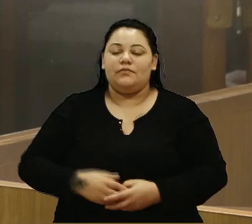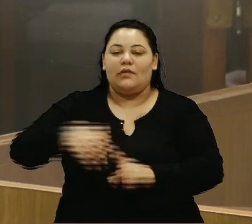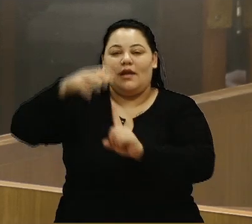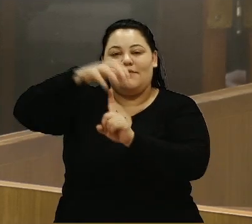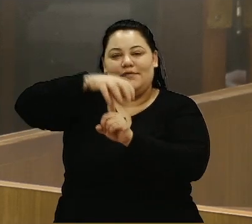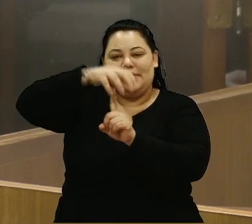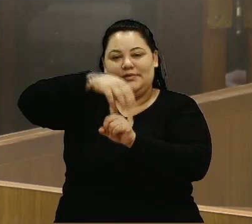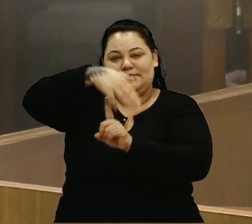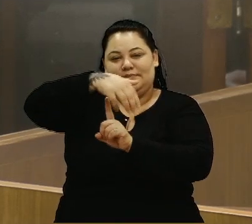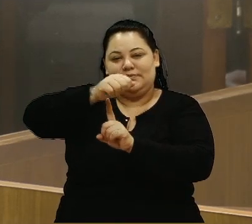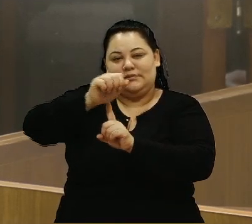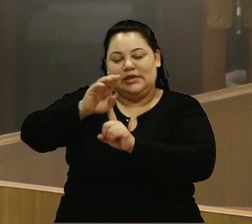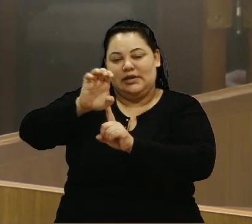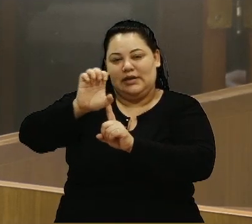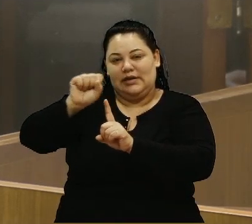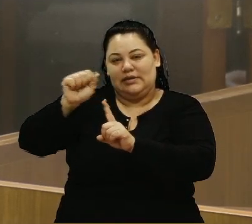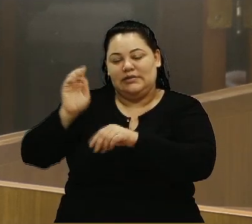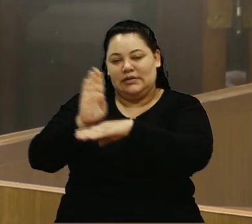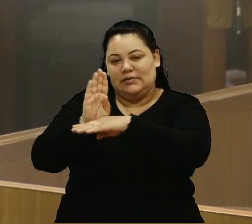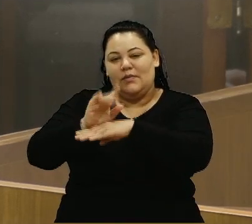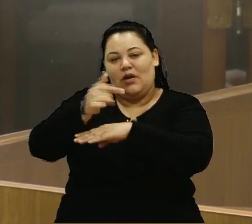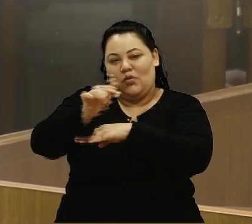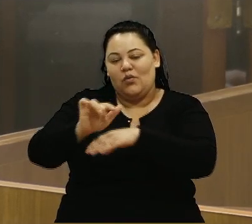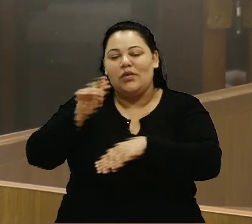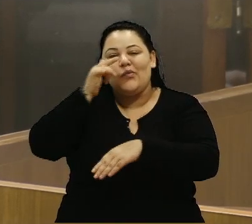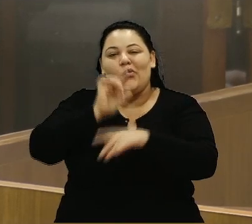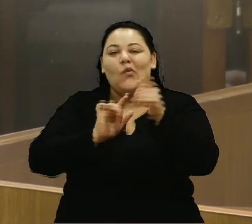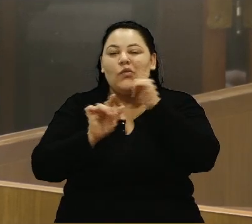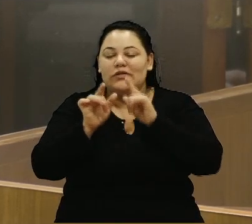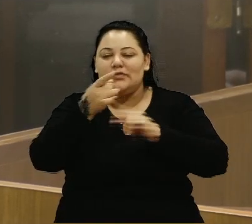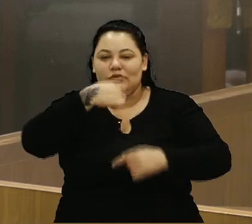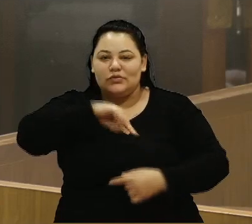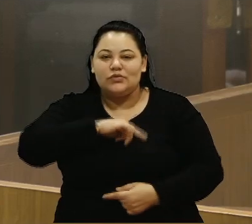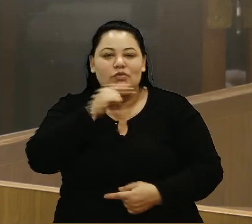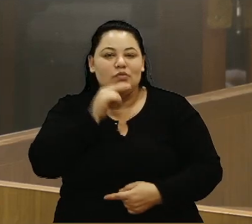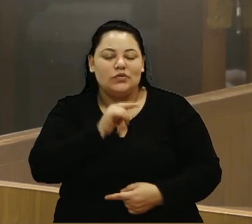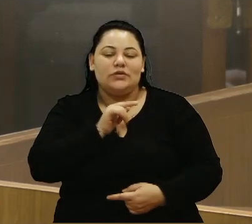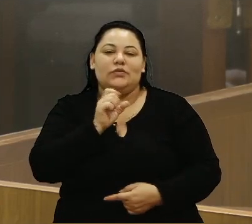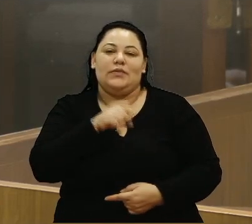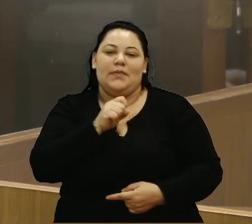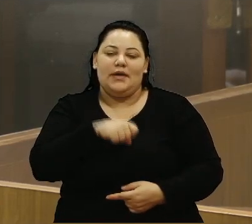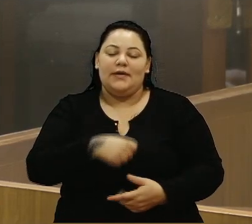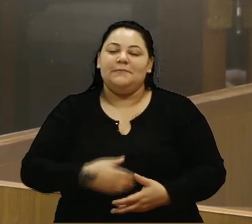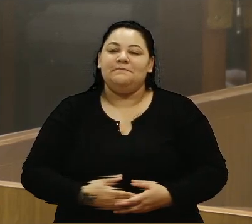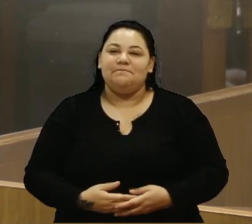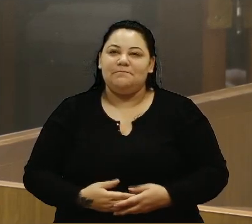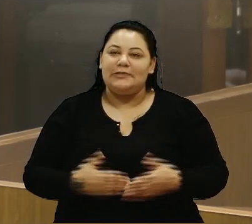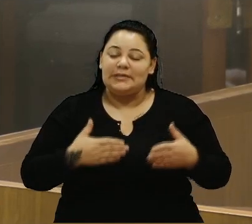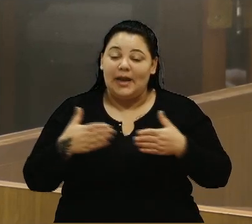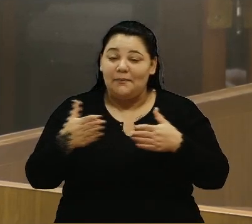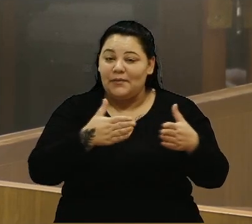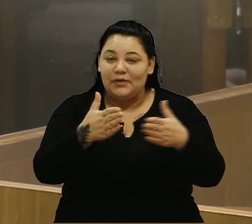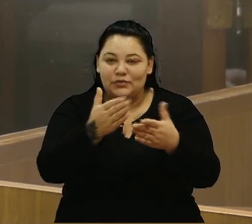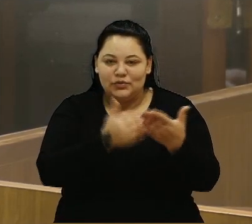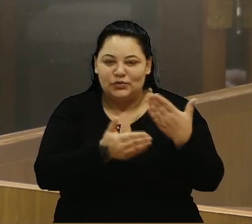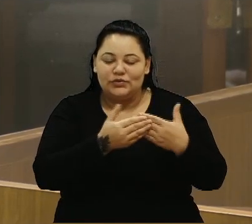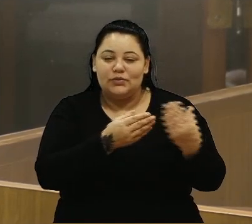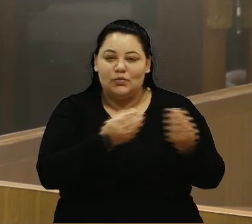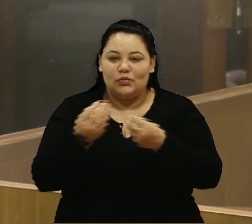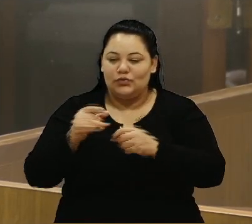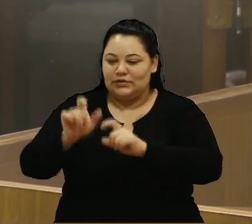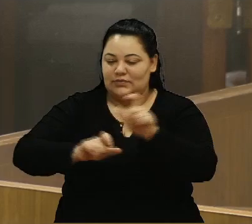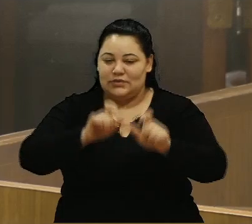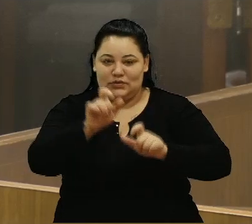também foi uma outra conquista que a gente fez aí nessa trajetória, e muitas